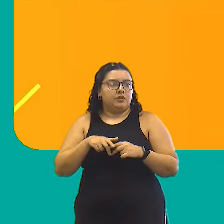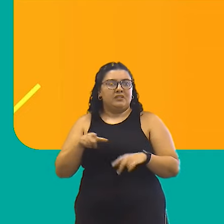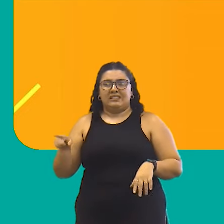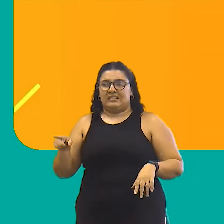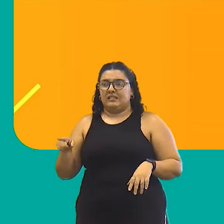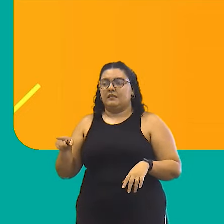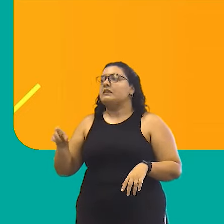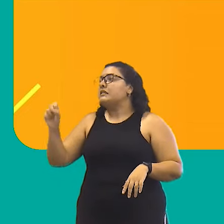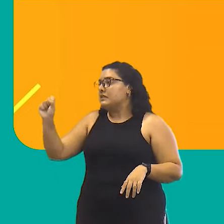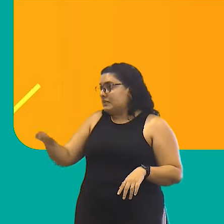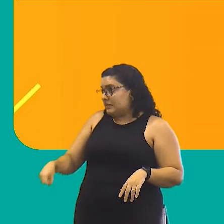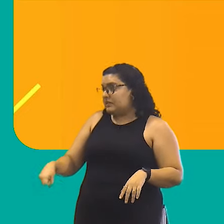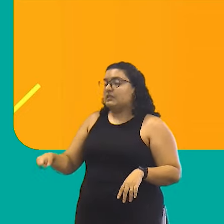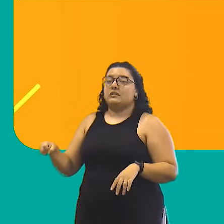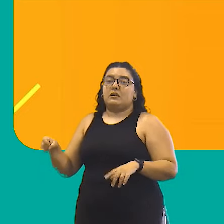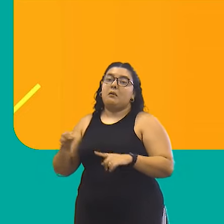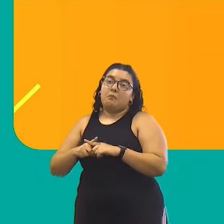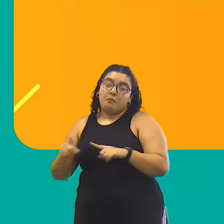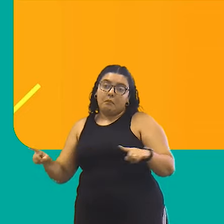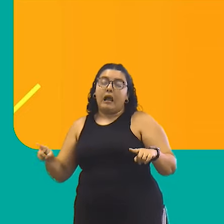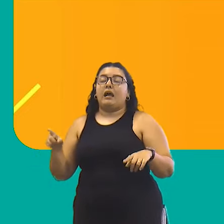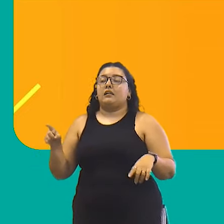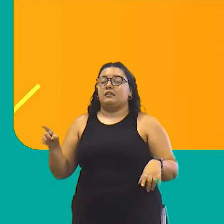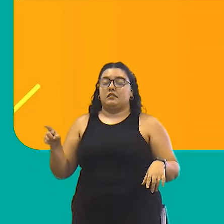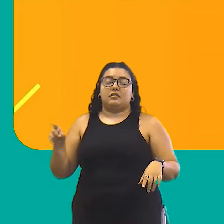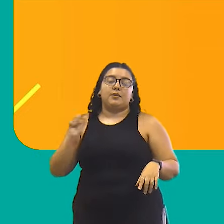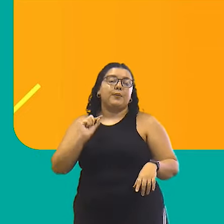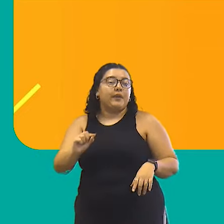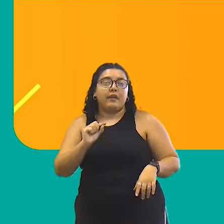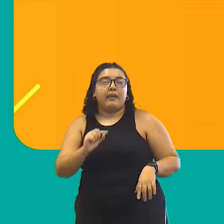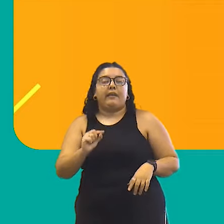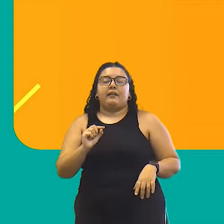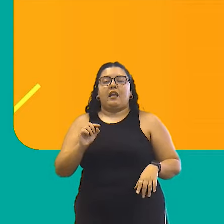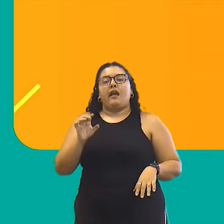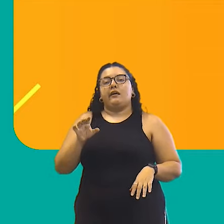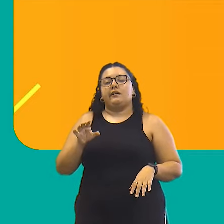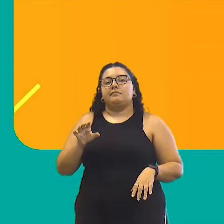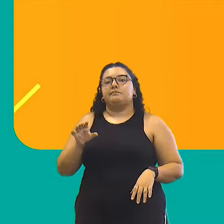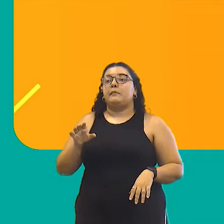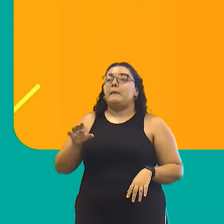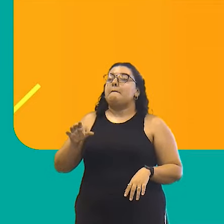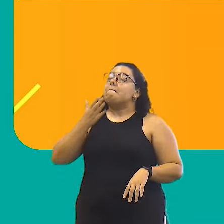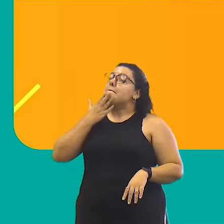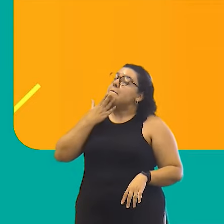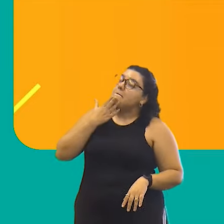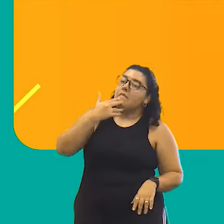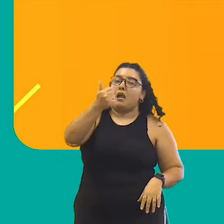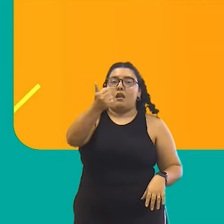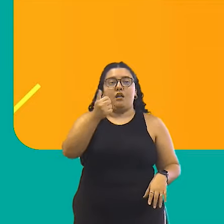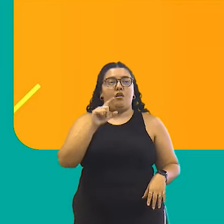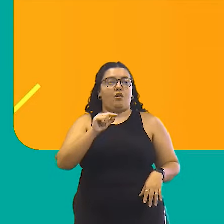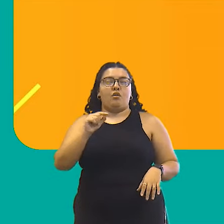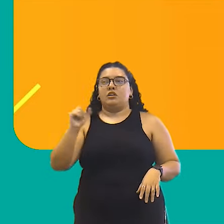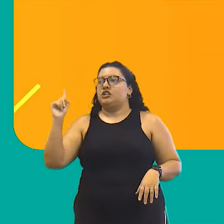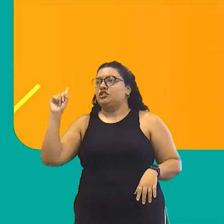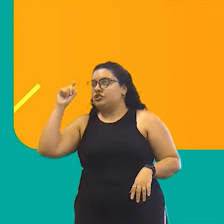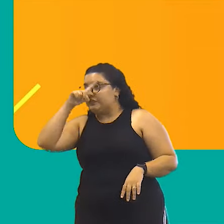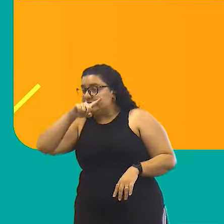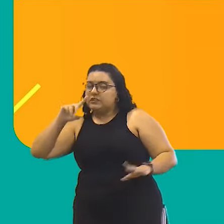difícil? Sim. Só que só vale, aliás, não é que só vale, vale mais a pena ainda acertar a